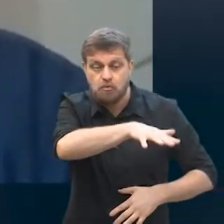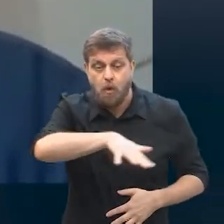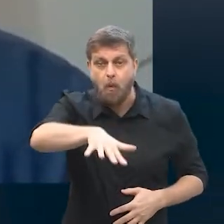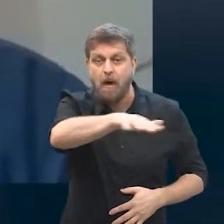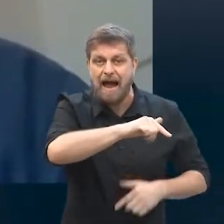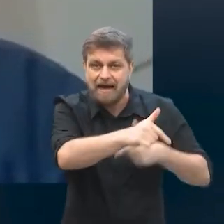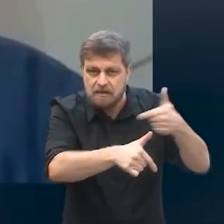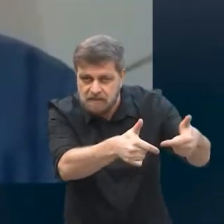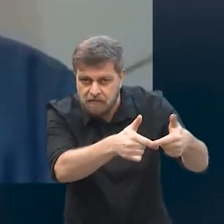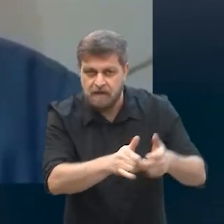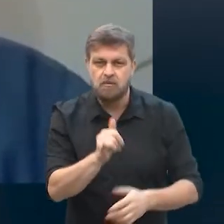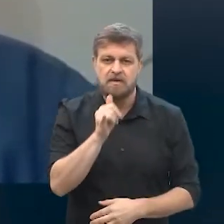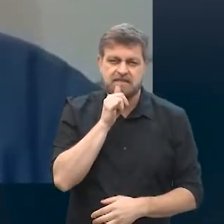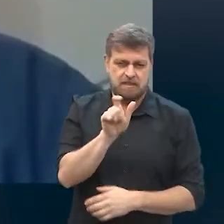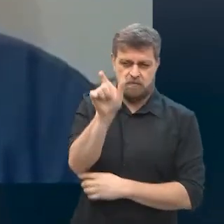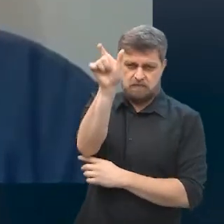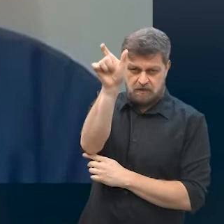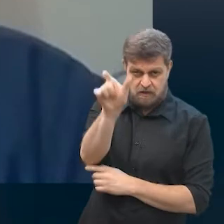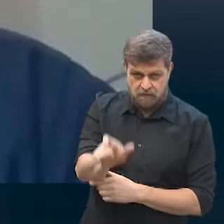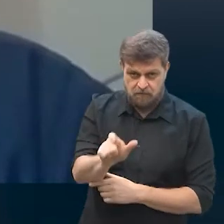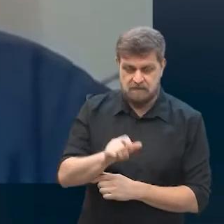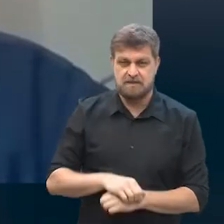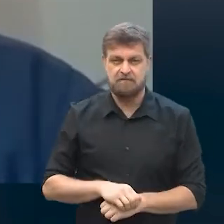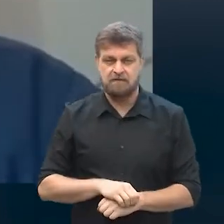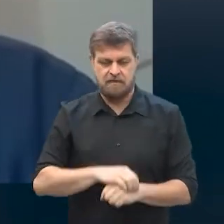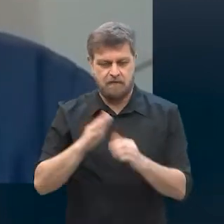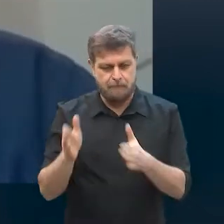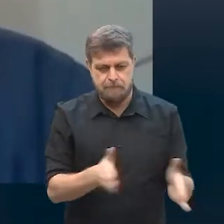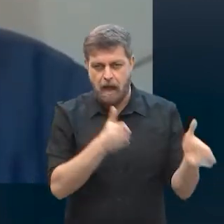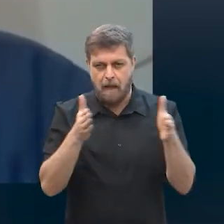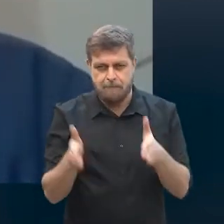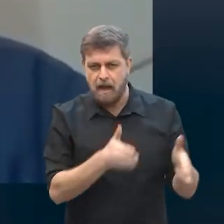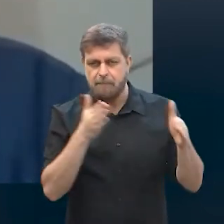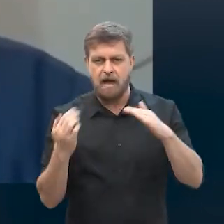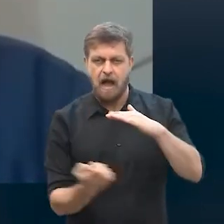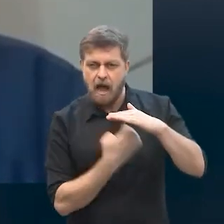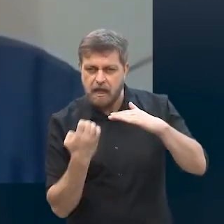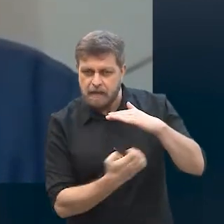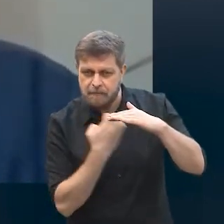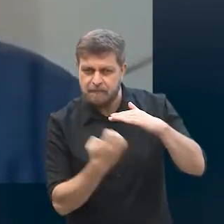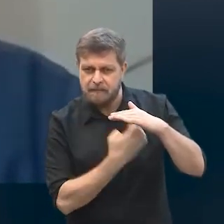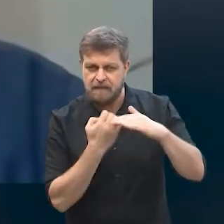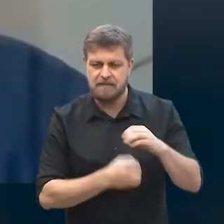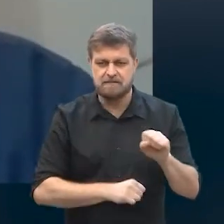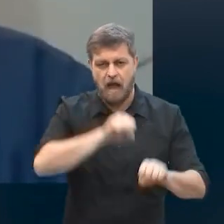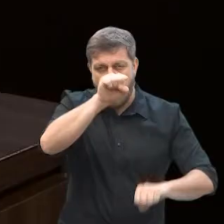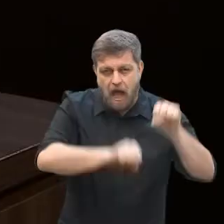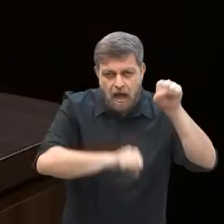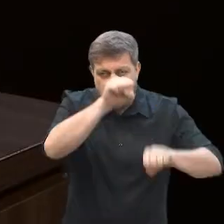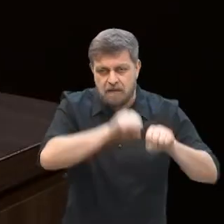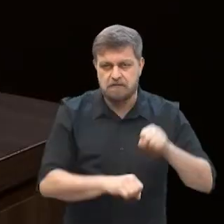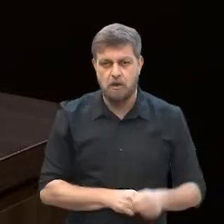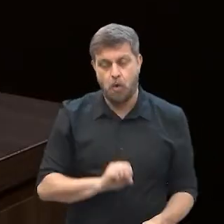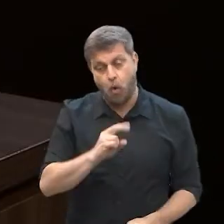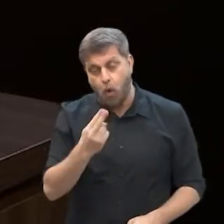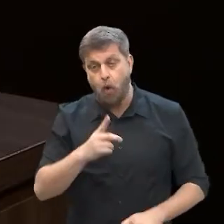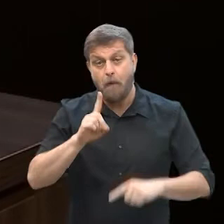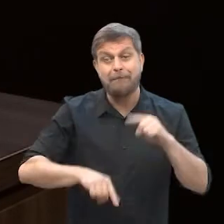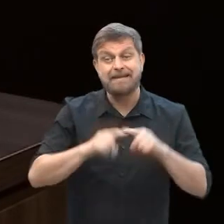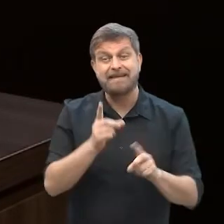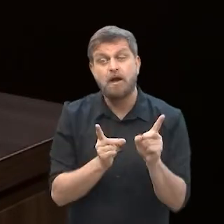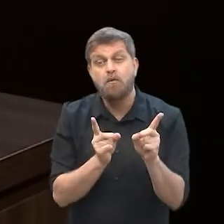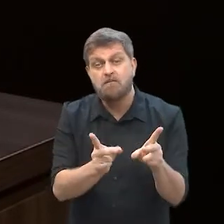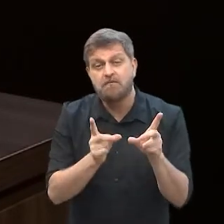Então, se você for fabricar, se você for uma indústria ou eventualmente comercializar um